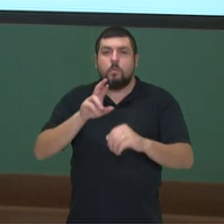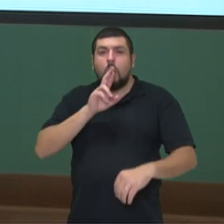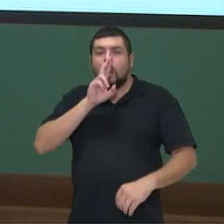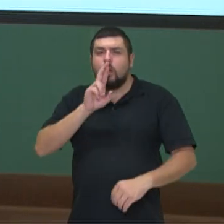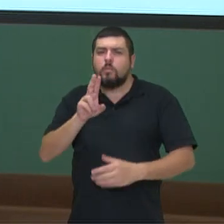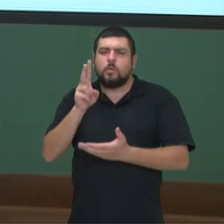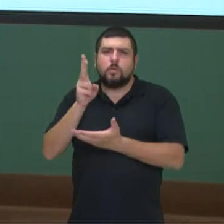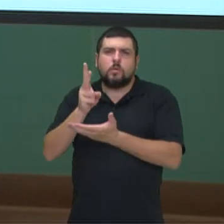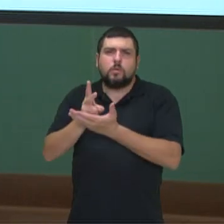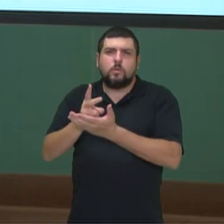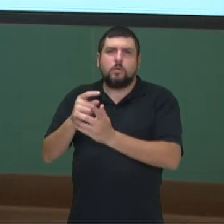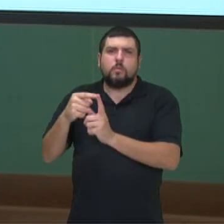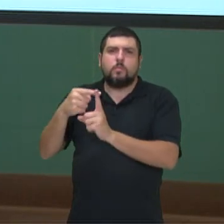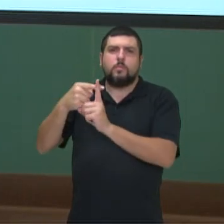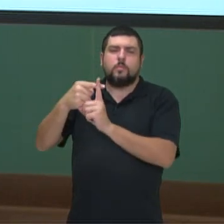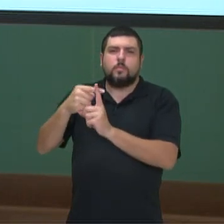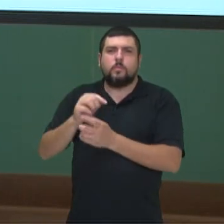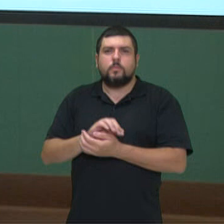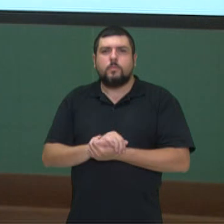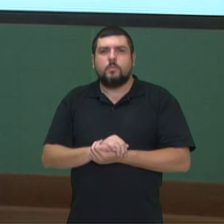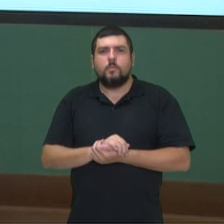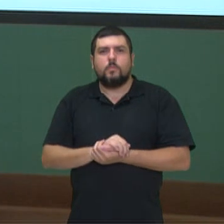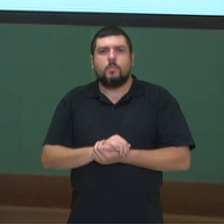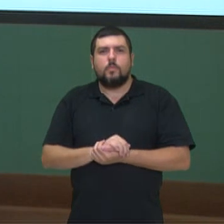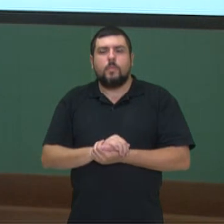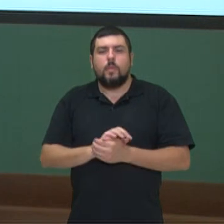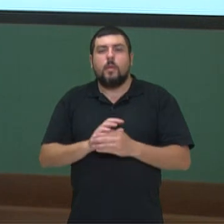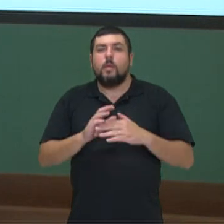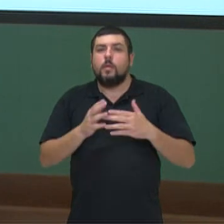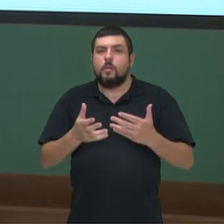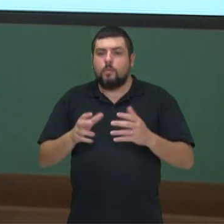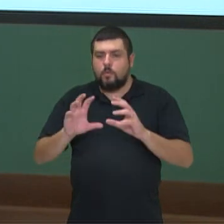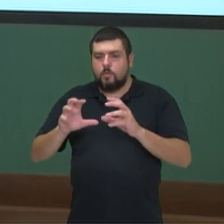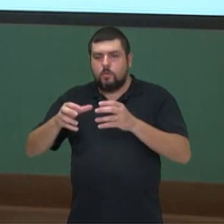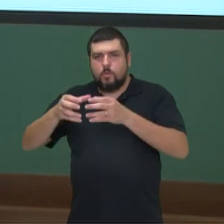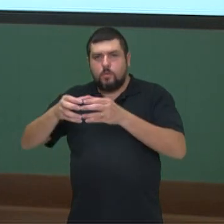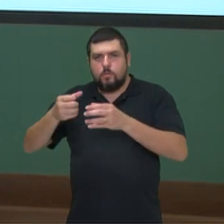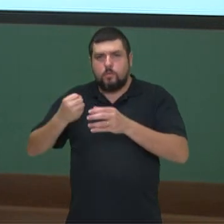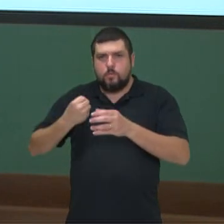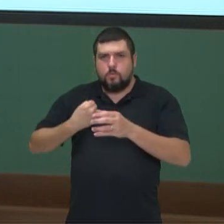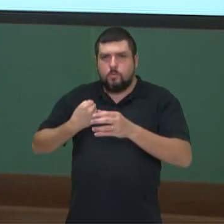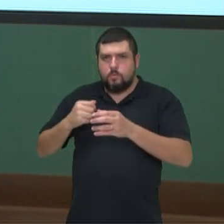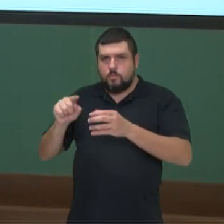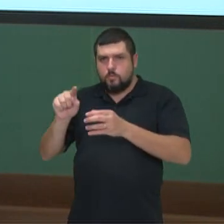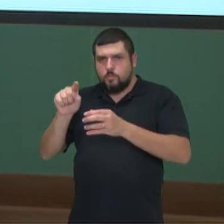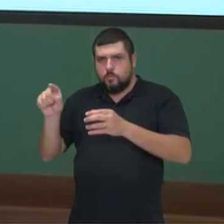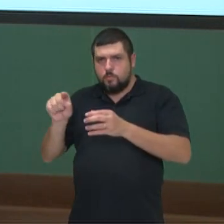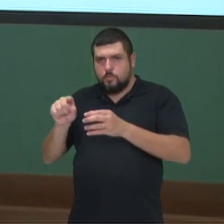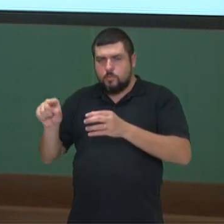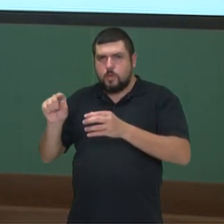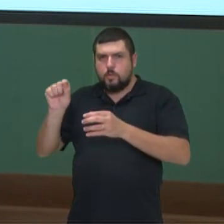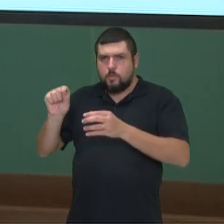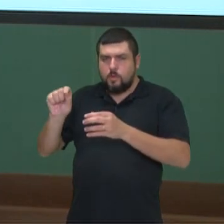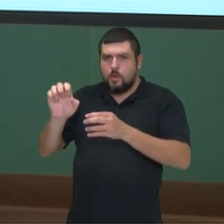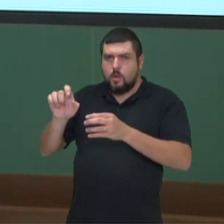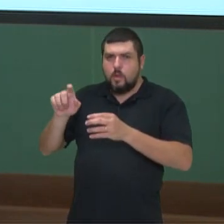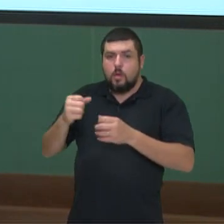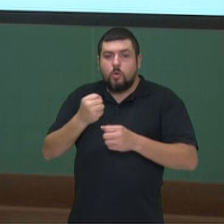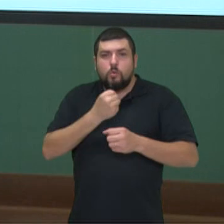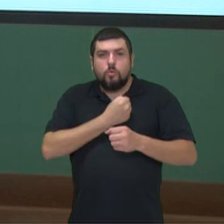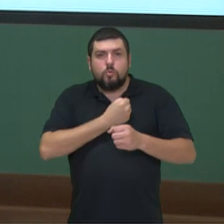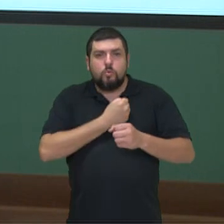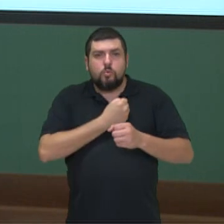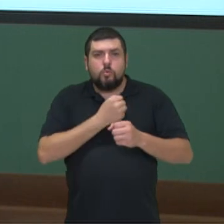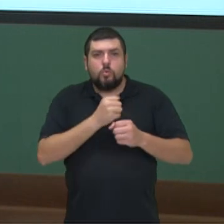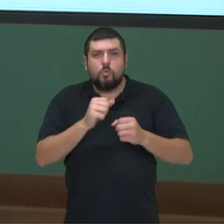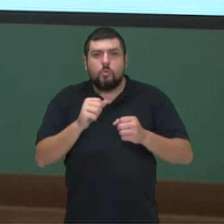positivo. Então, para o conjunto dos números inteiros, não existe nenhum número que elevado ao quadrado